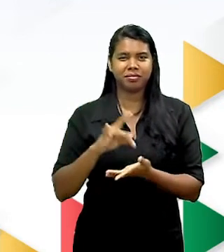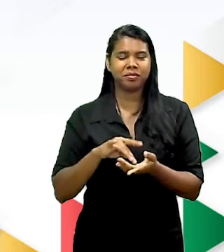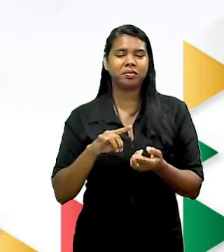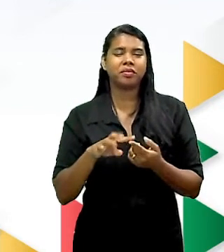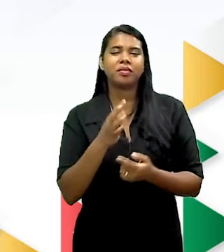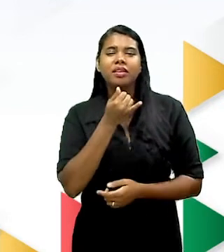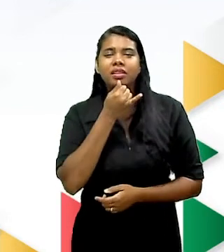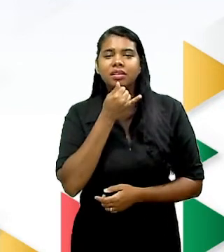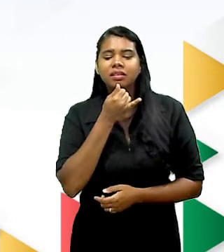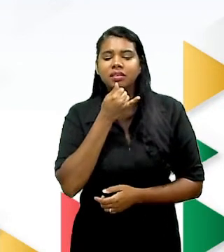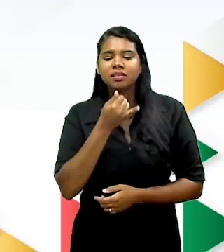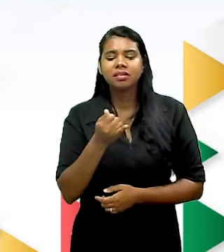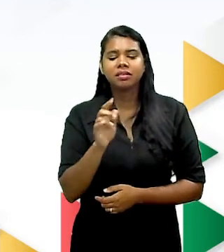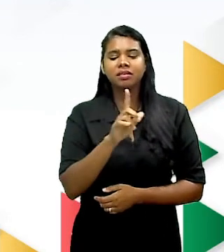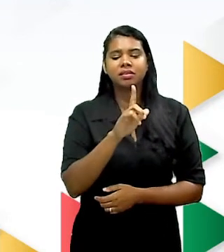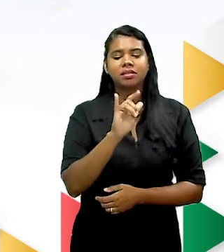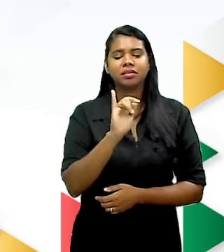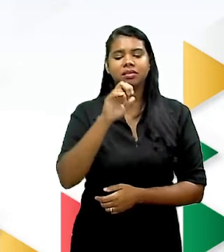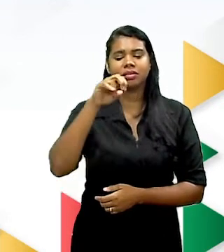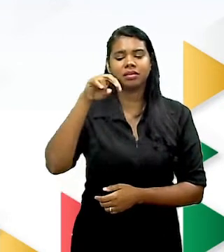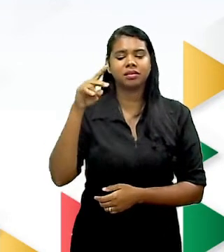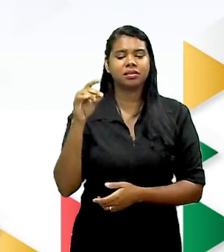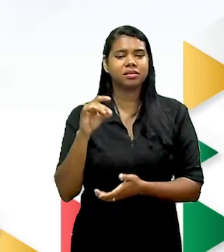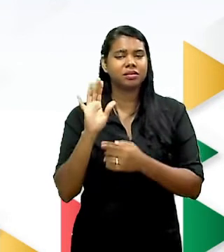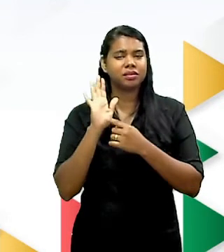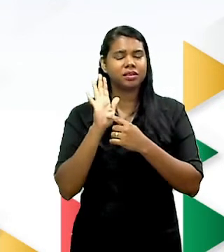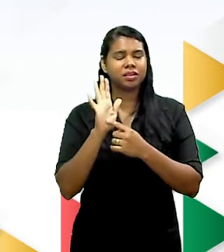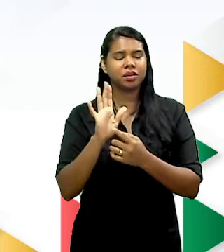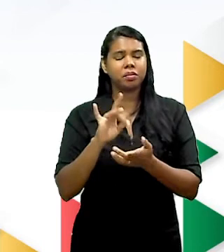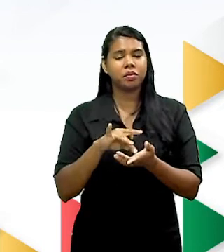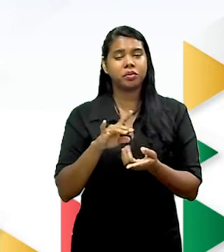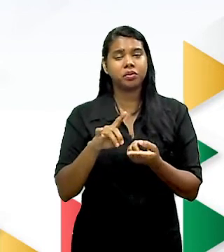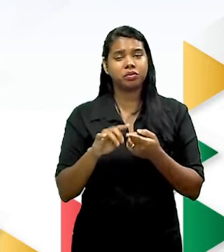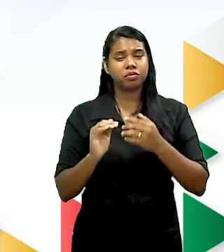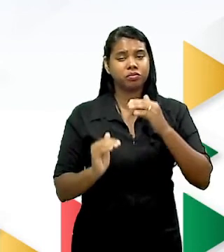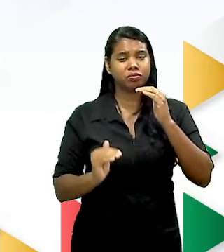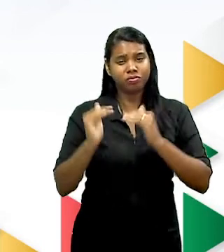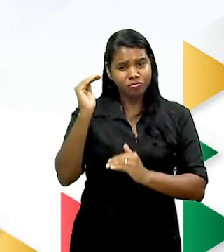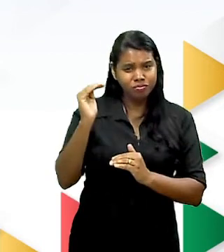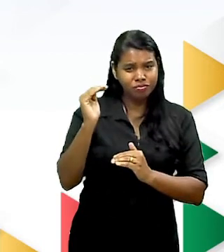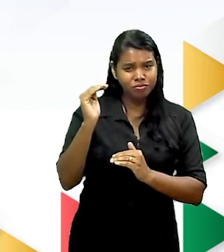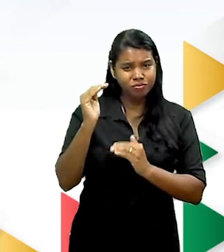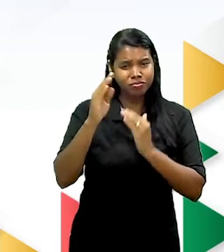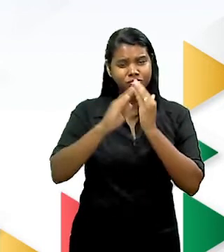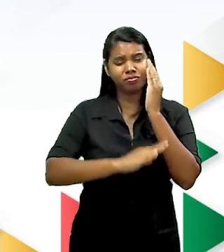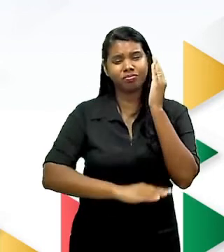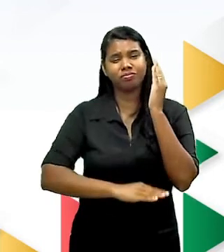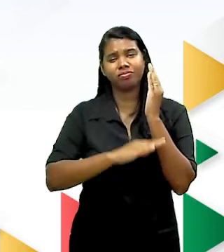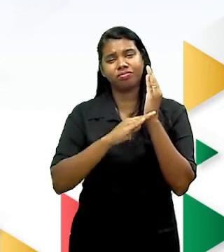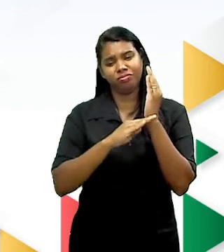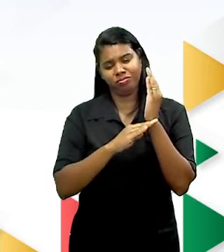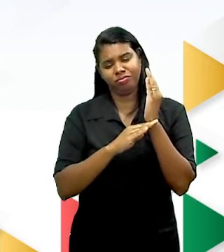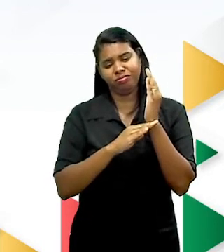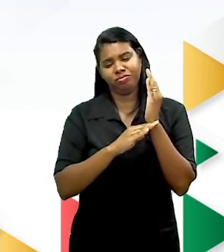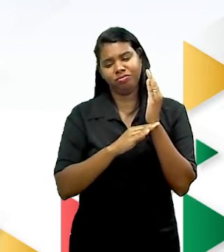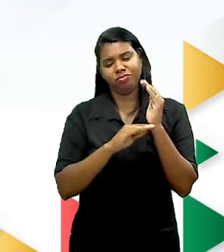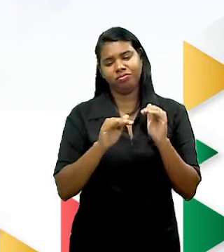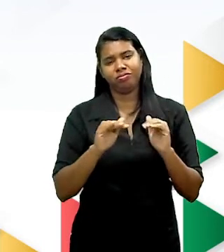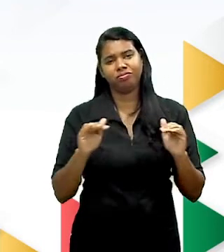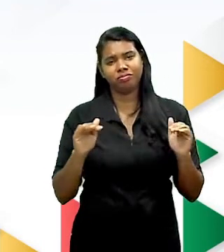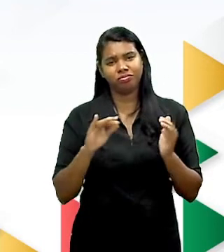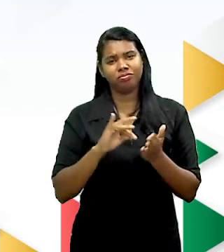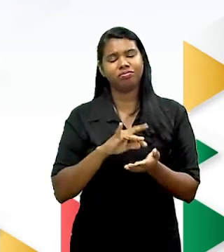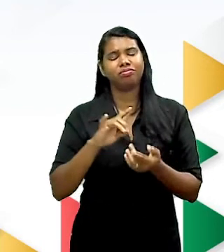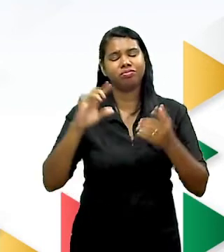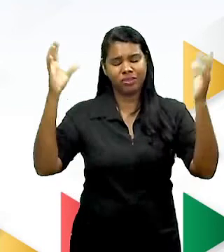exemplo, o El Niño demonstram o aumento das temperaturas do índice pluviométrico, que é o índice